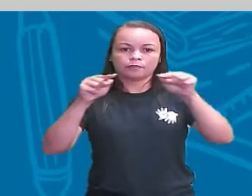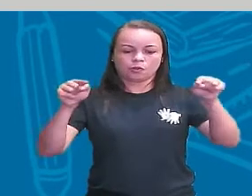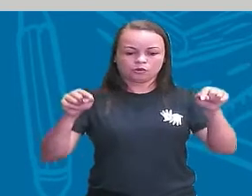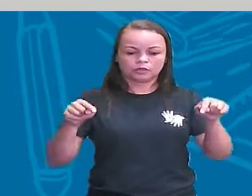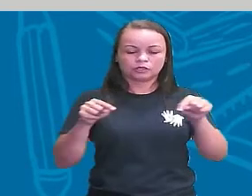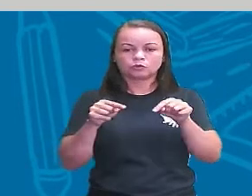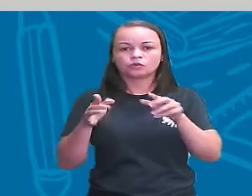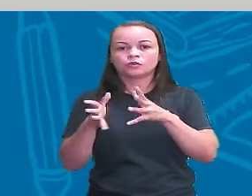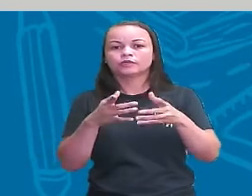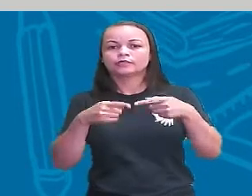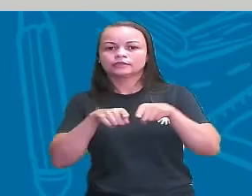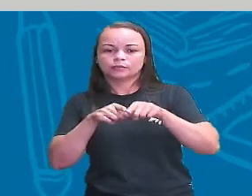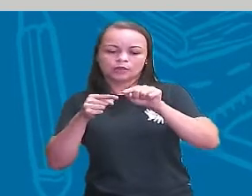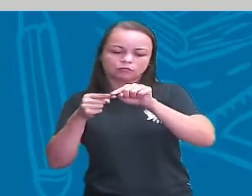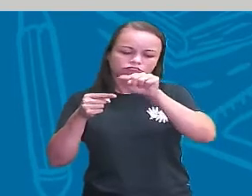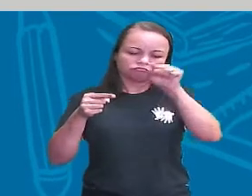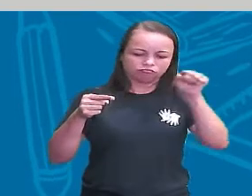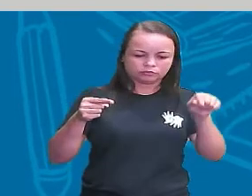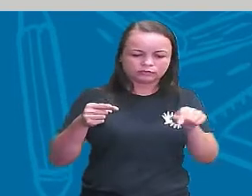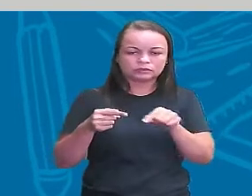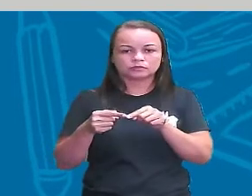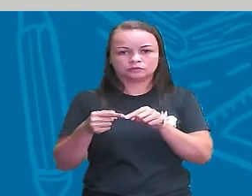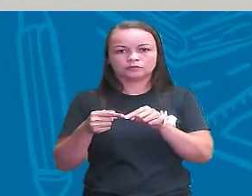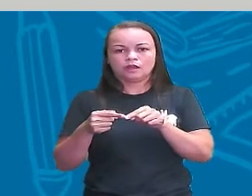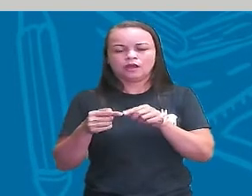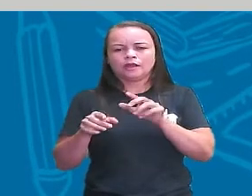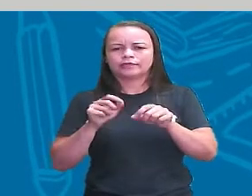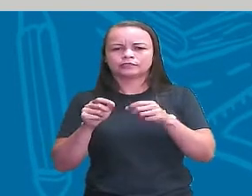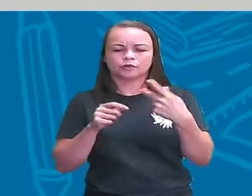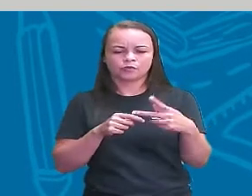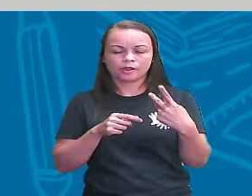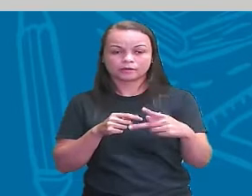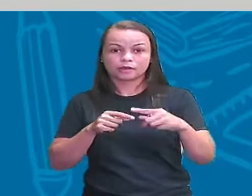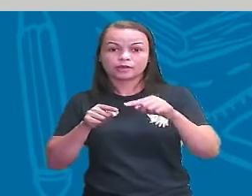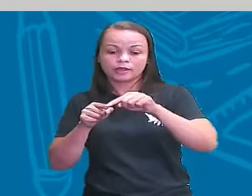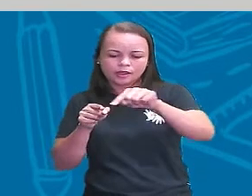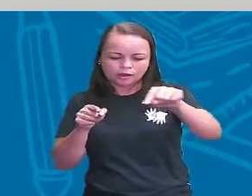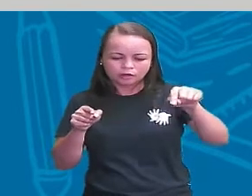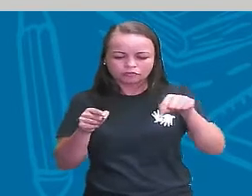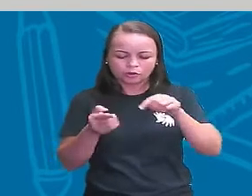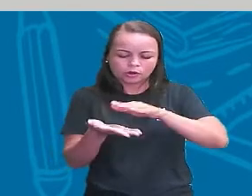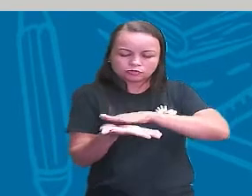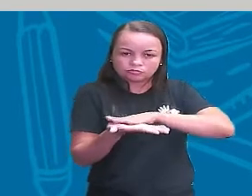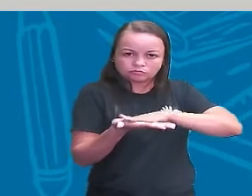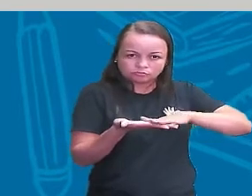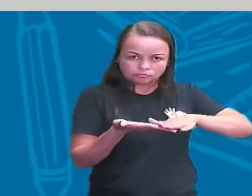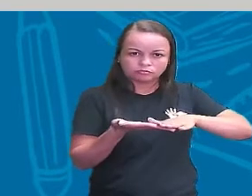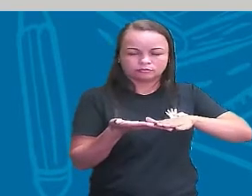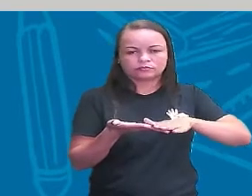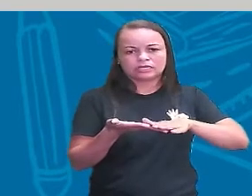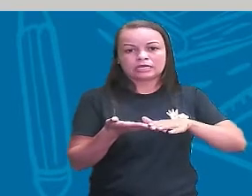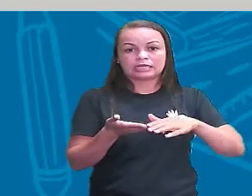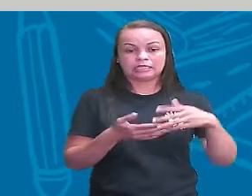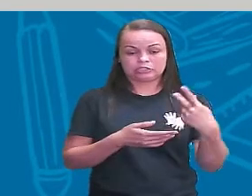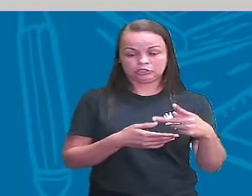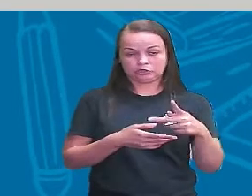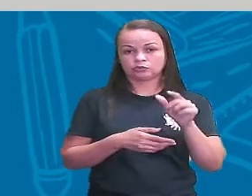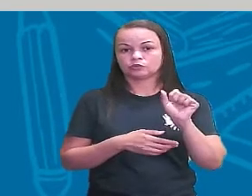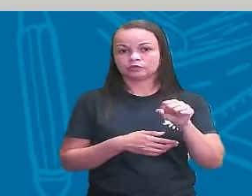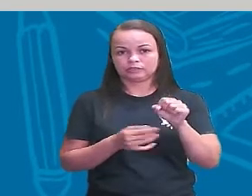fórmula, tá? Perímetro é a medida observada em figuras geométricas planas. Isto sim,